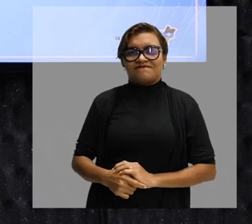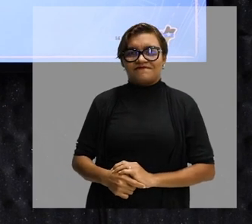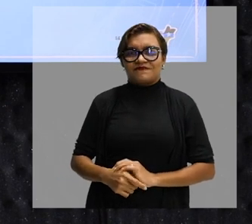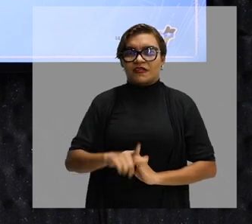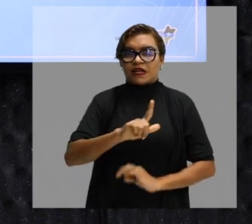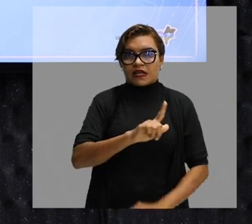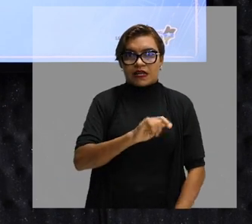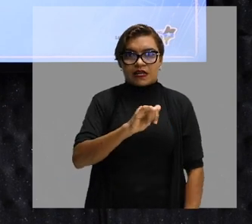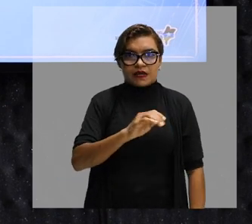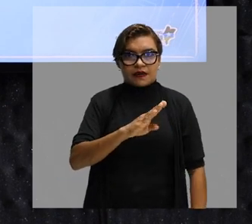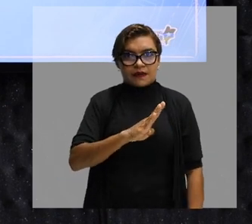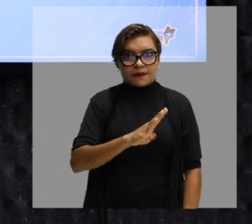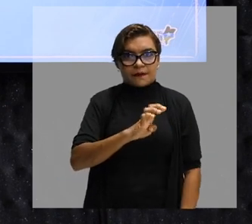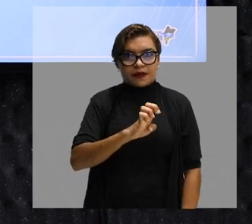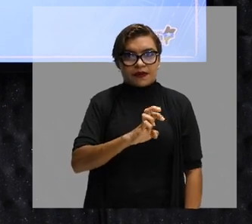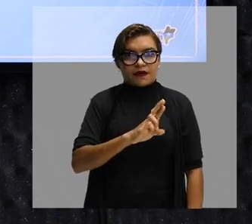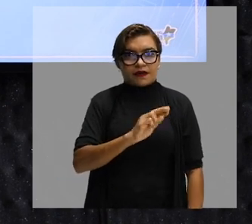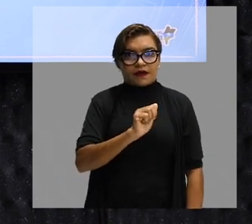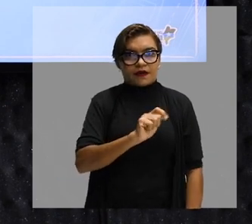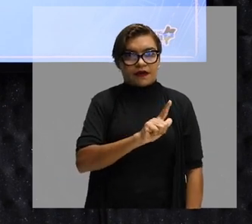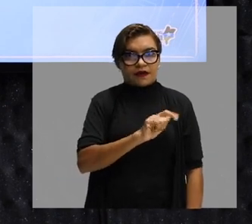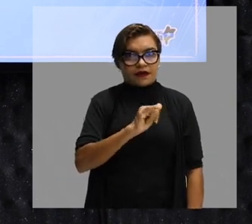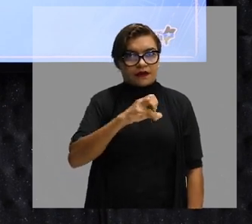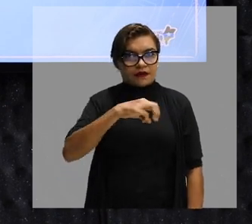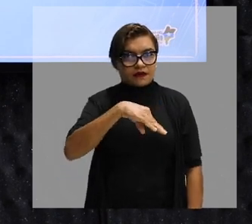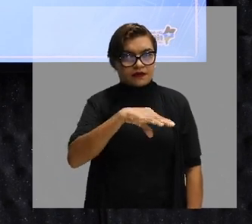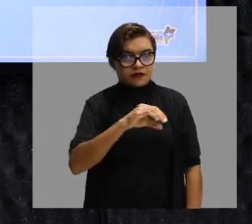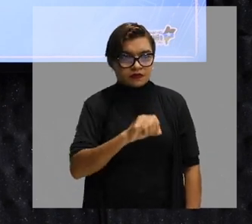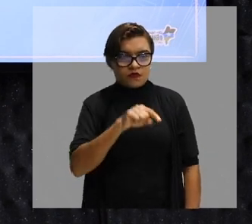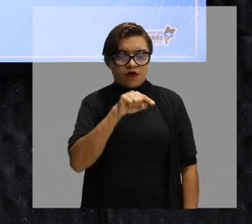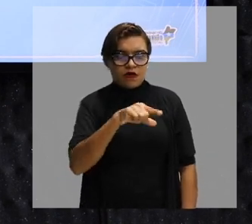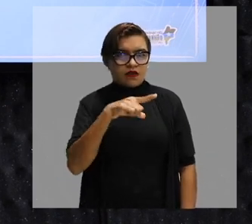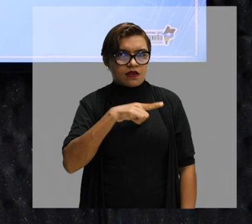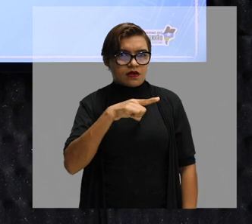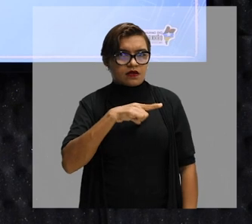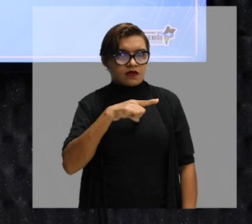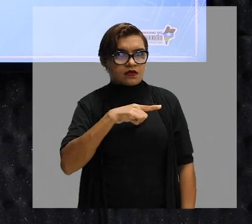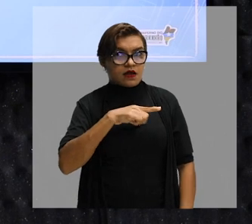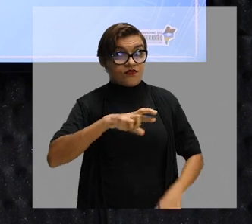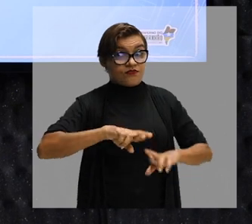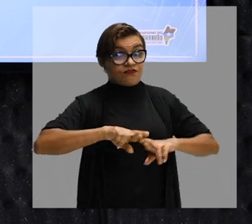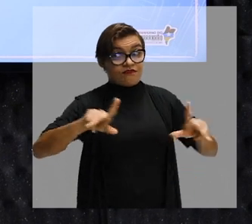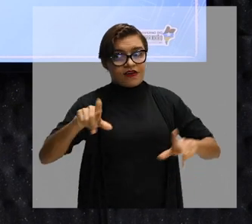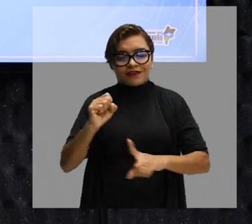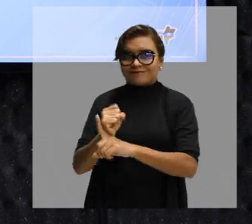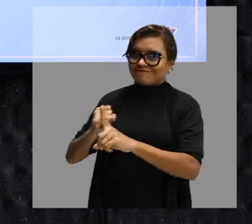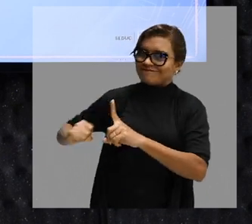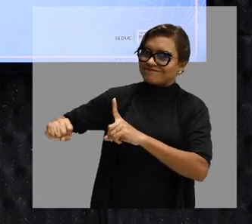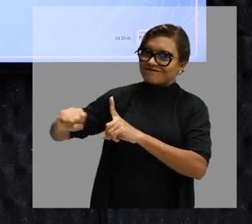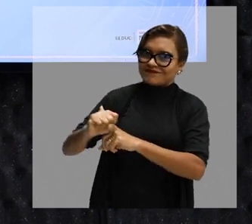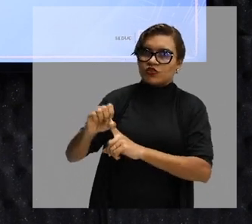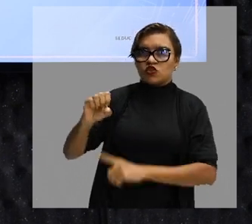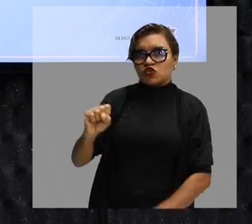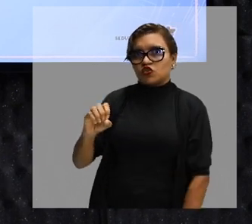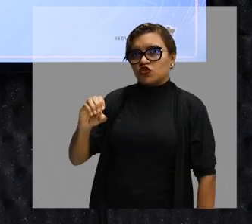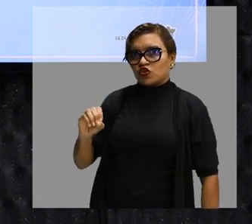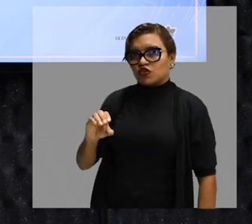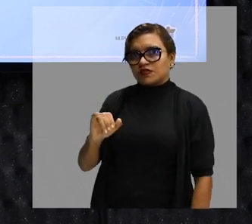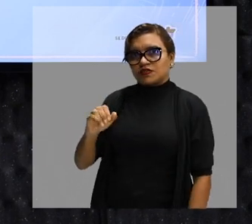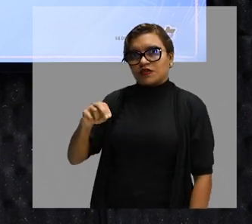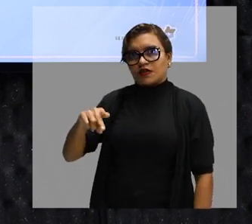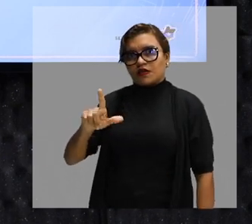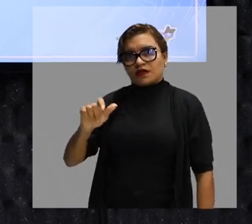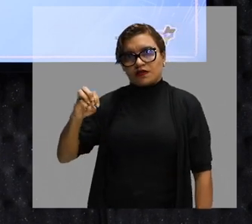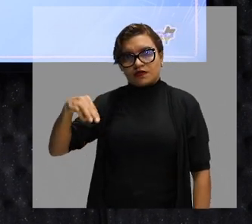liberalismo, certo? Algo que o liberalismo tem que é diferente do socialismo, certo? O que que torna? Qual é o